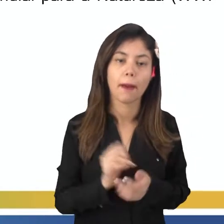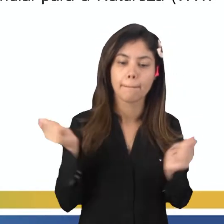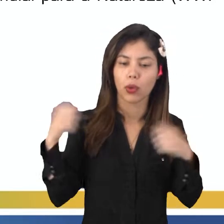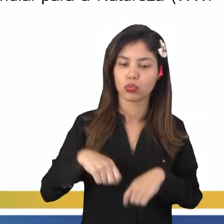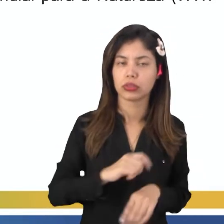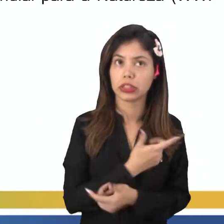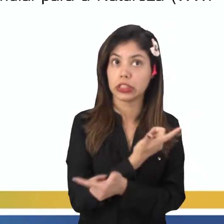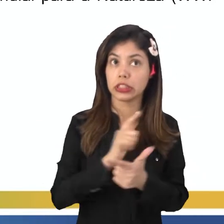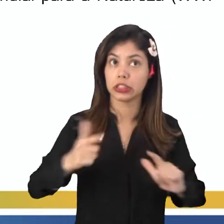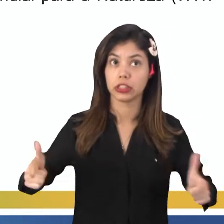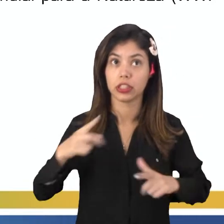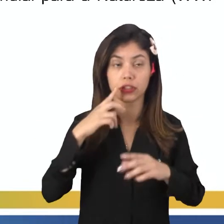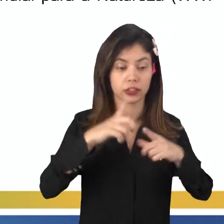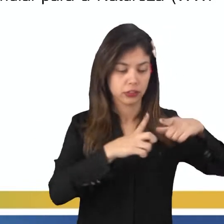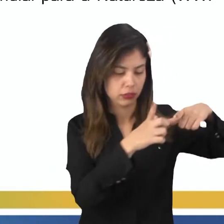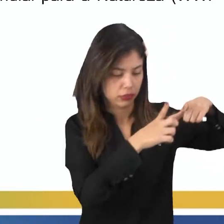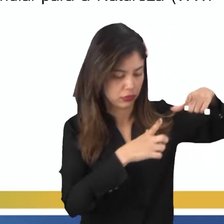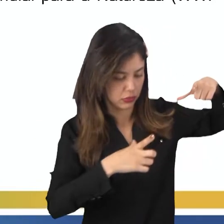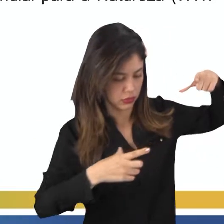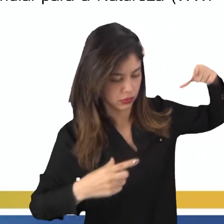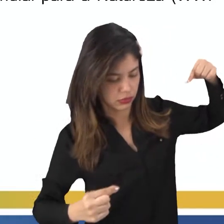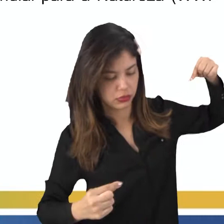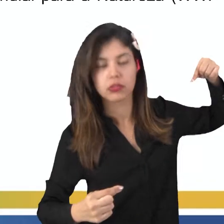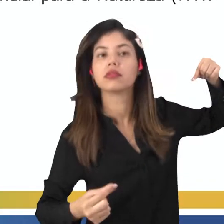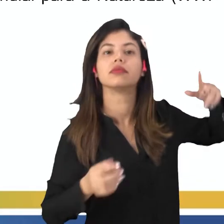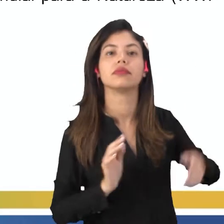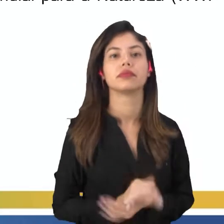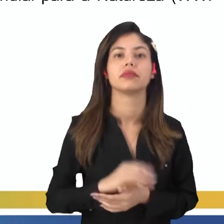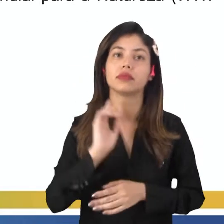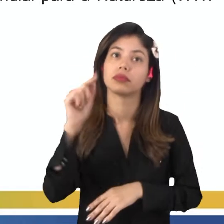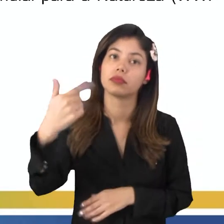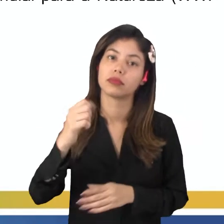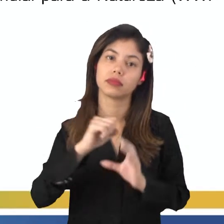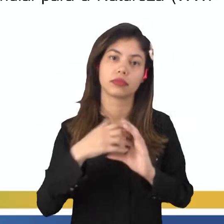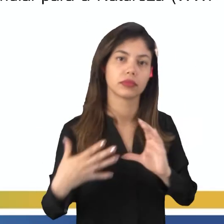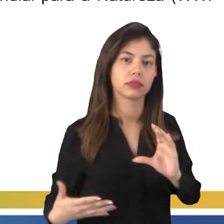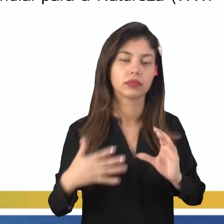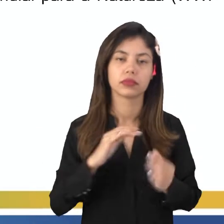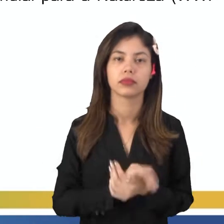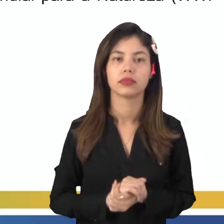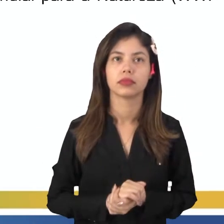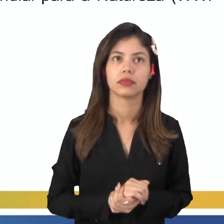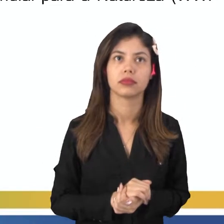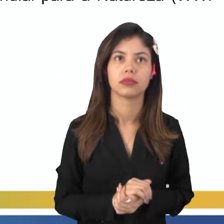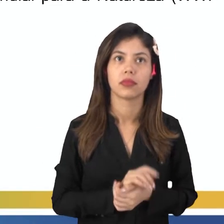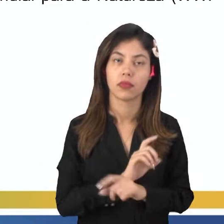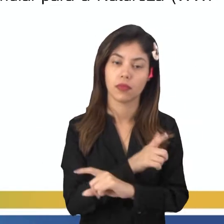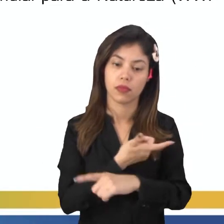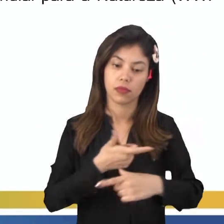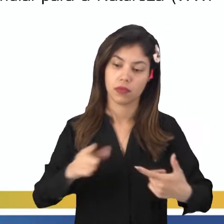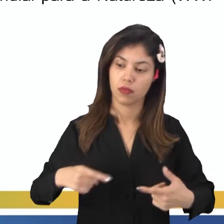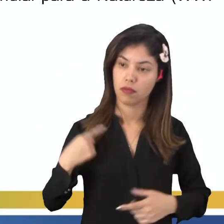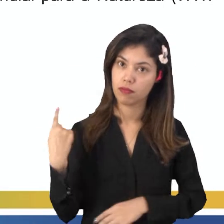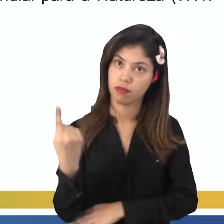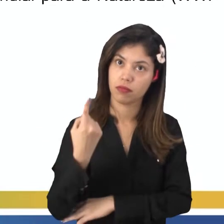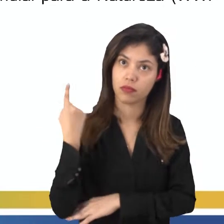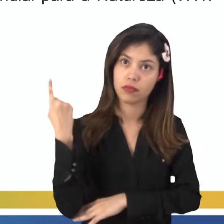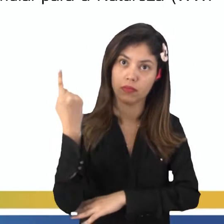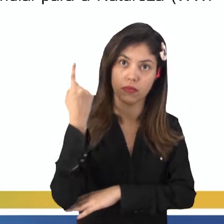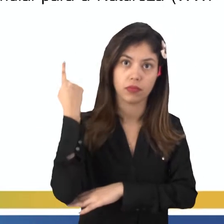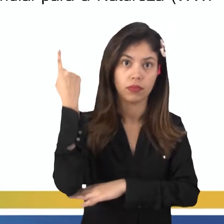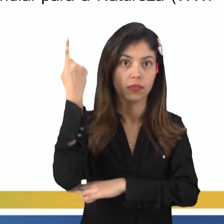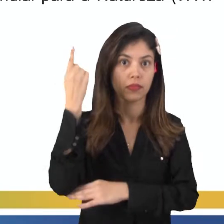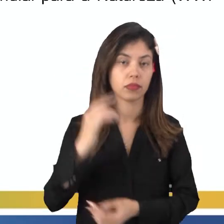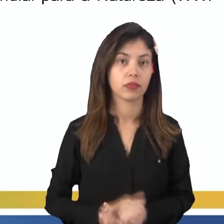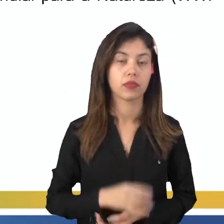possui grandes folhas, como você pode ver na imagem. Uma outra característica é que elas são de grande porte.